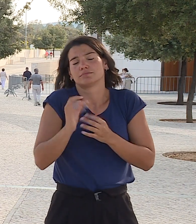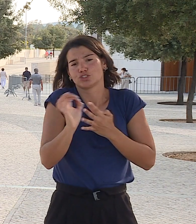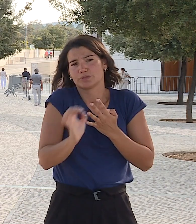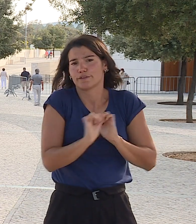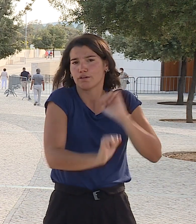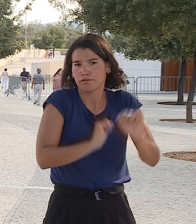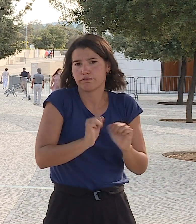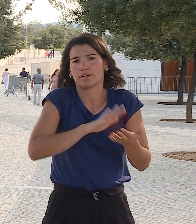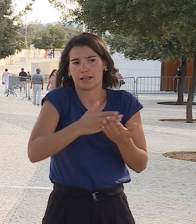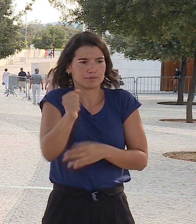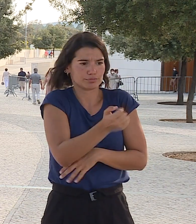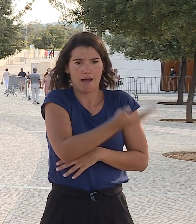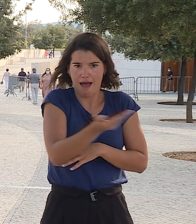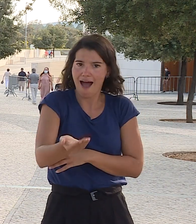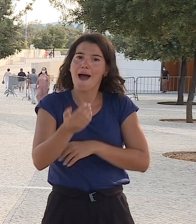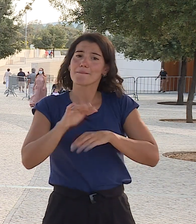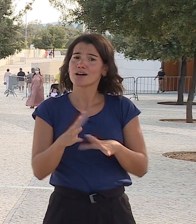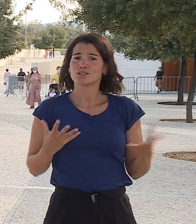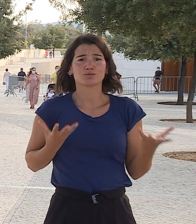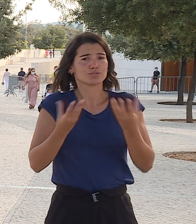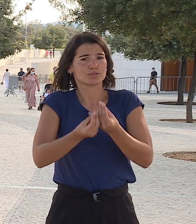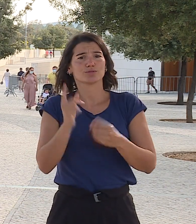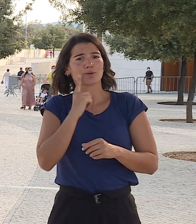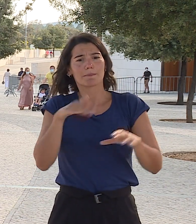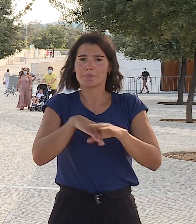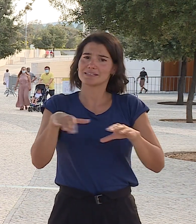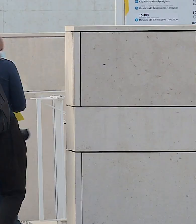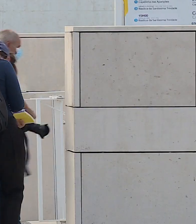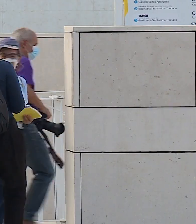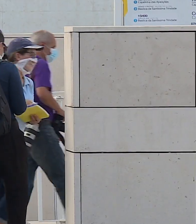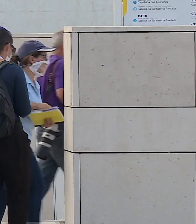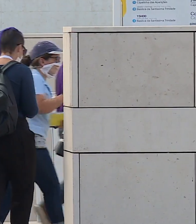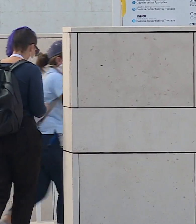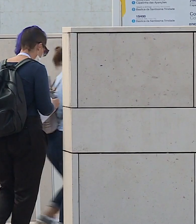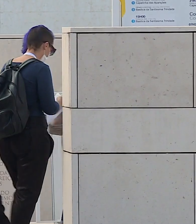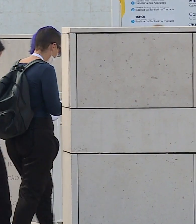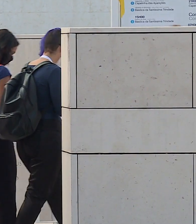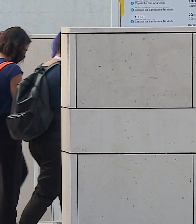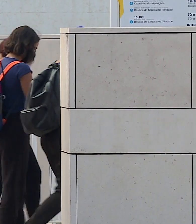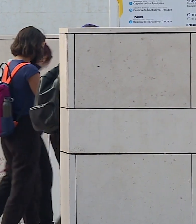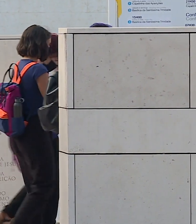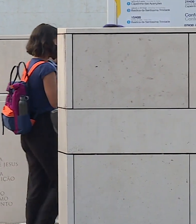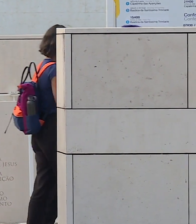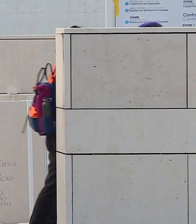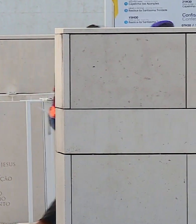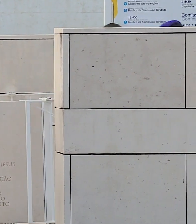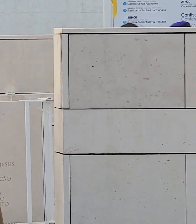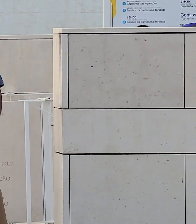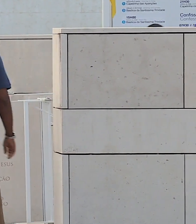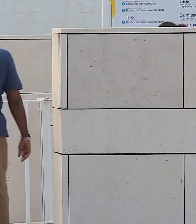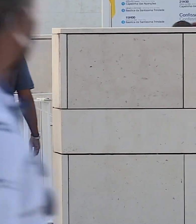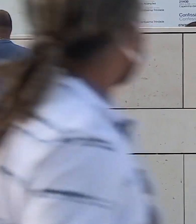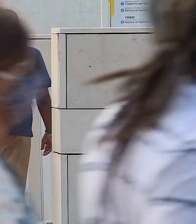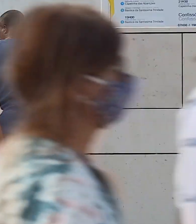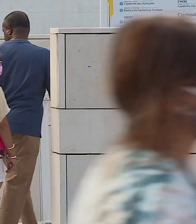particularidades, mas acolhemos-los, com eles participamos e eles participam connosco. O Santuário de Fátima começou a celebrar a missa